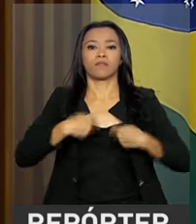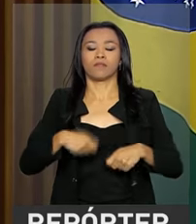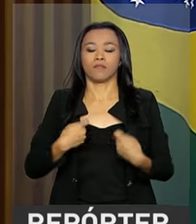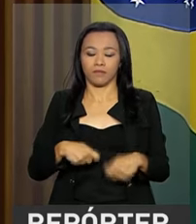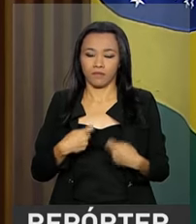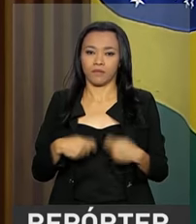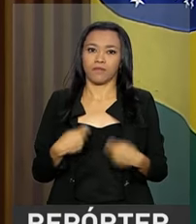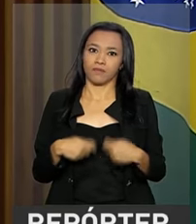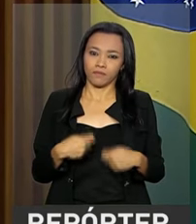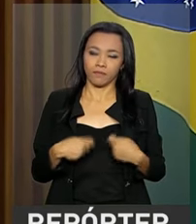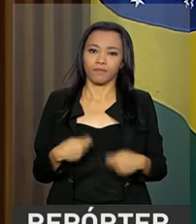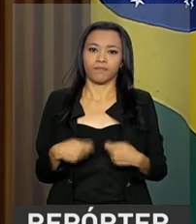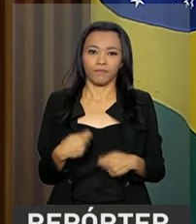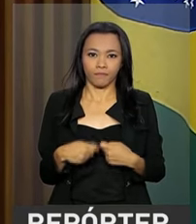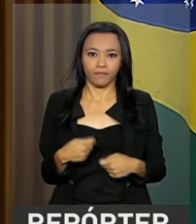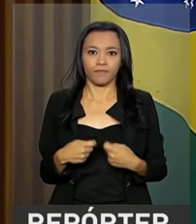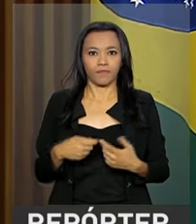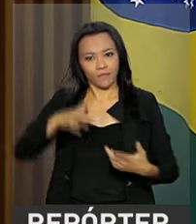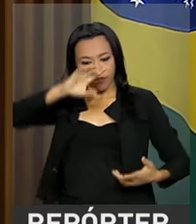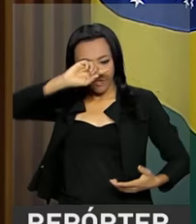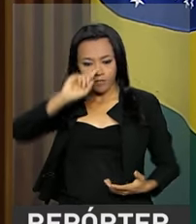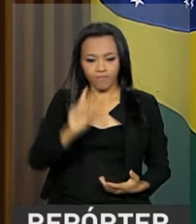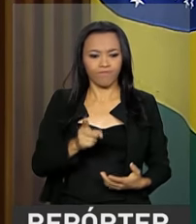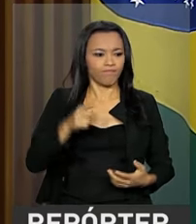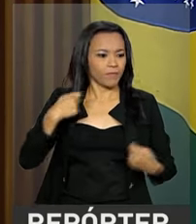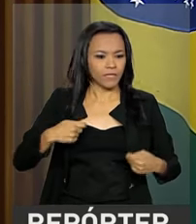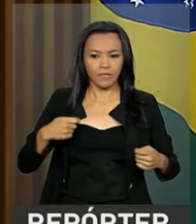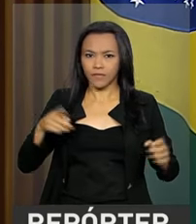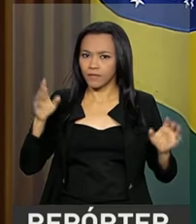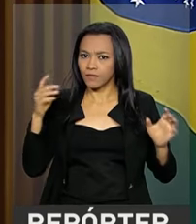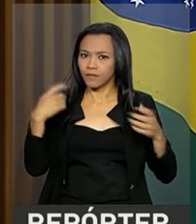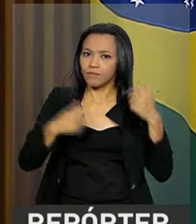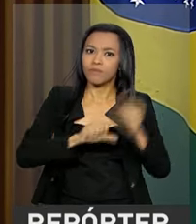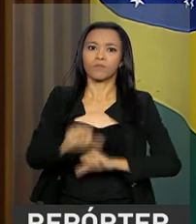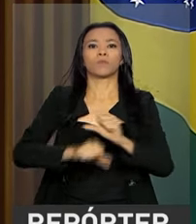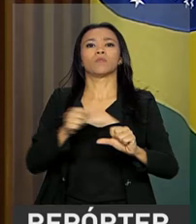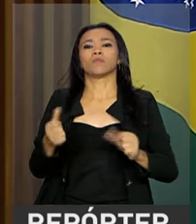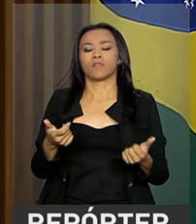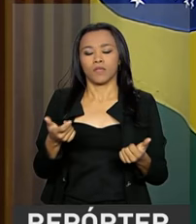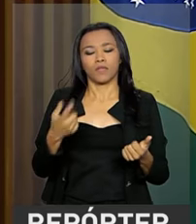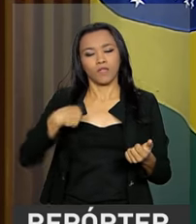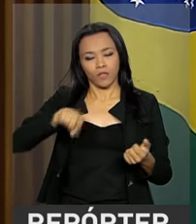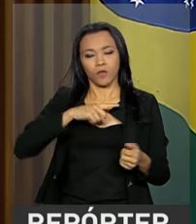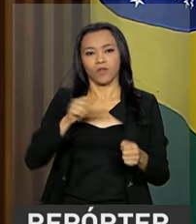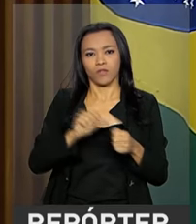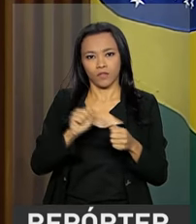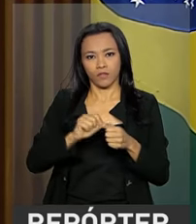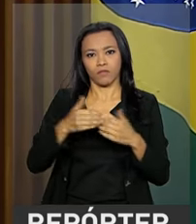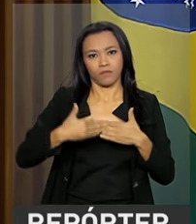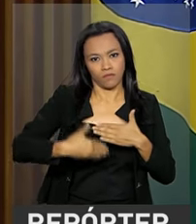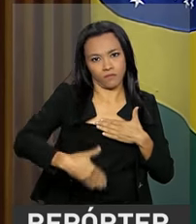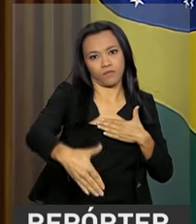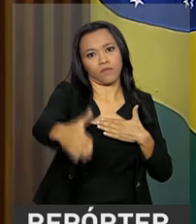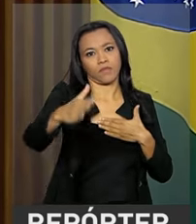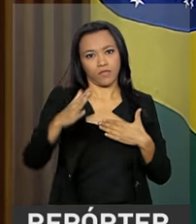um fenômeno imperioso que nós venhamos a realizar essa reformulação